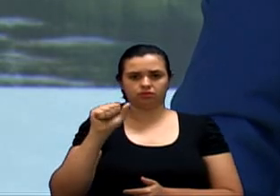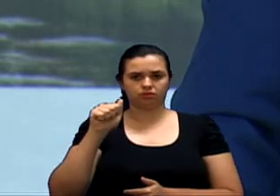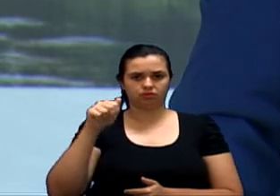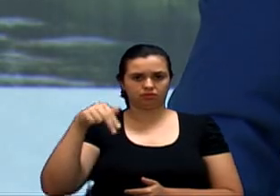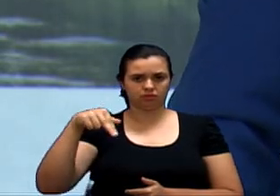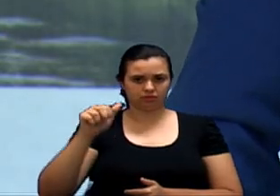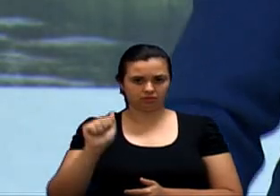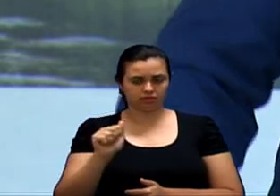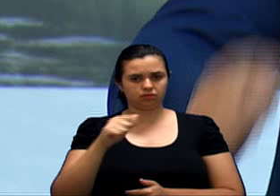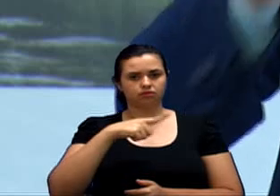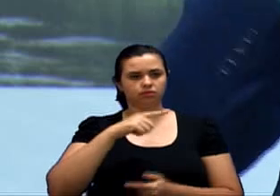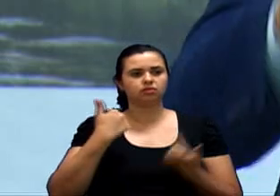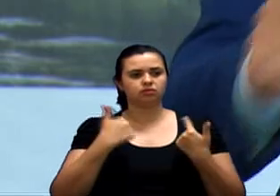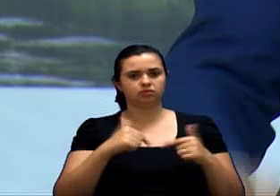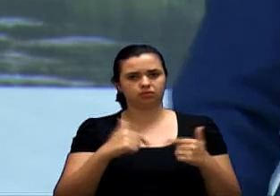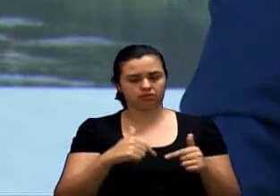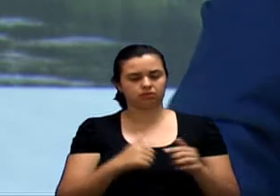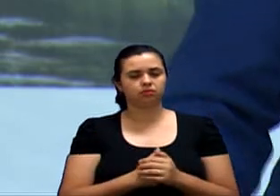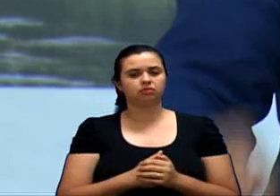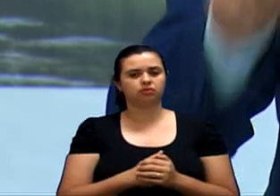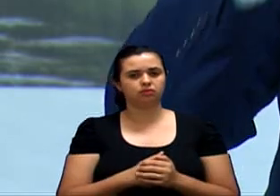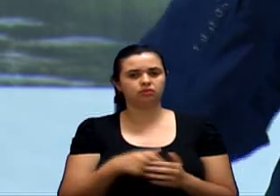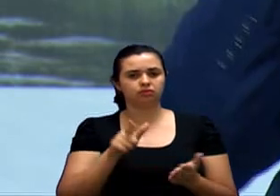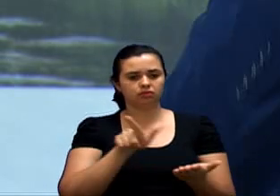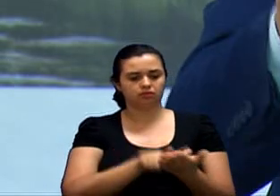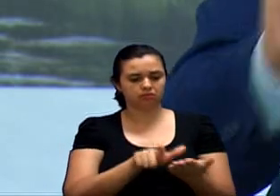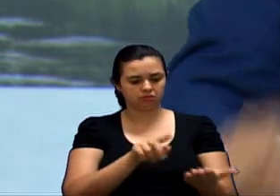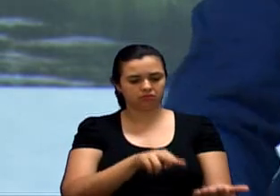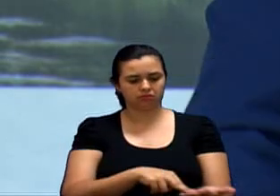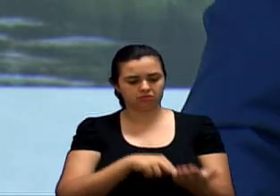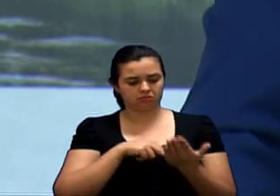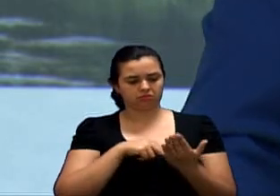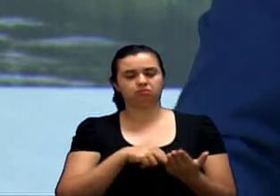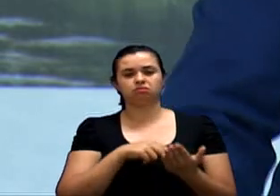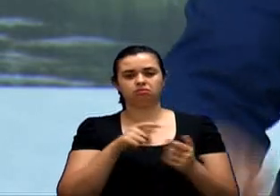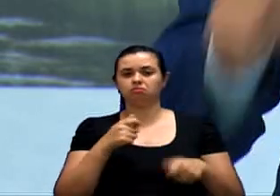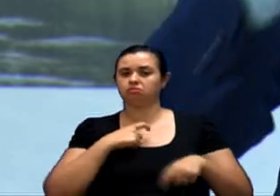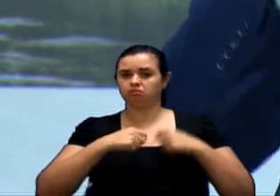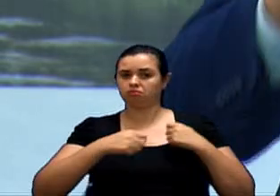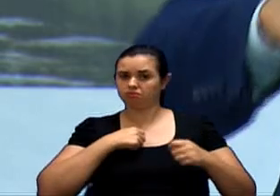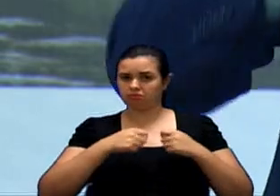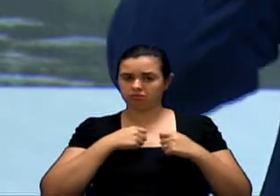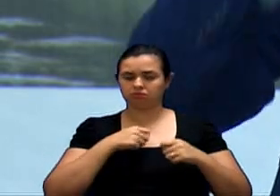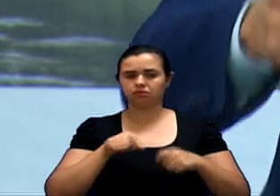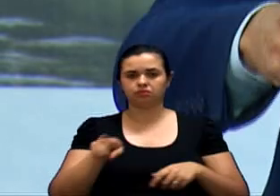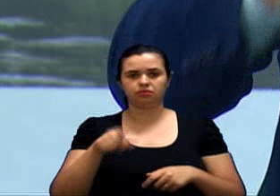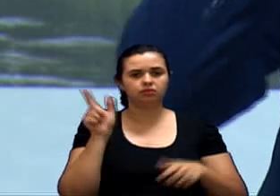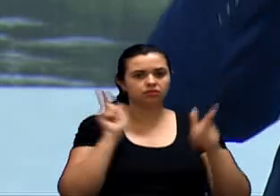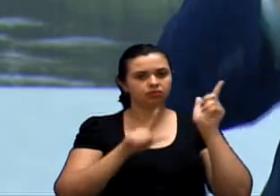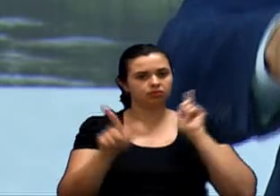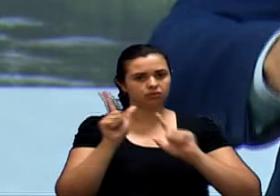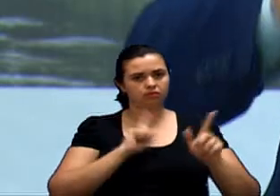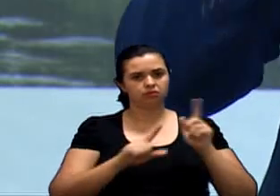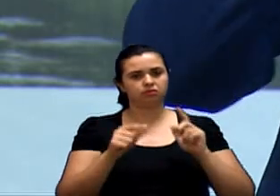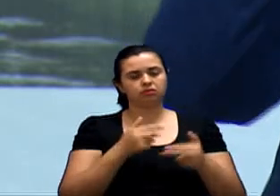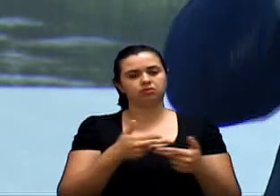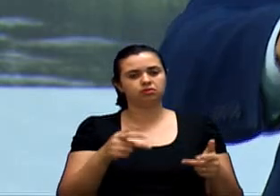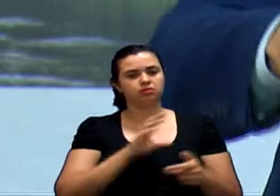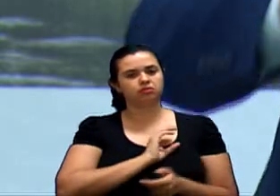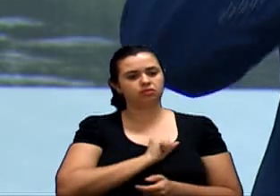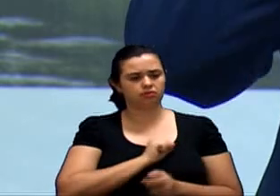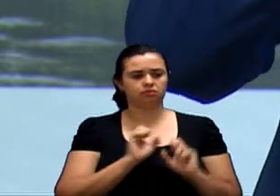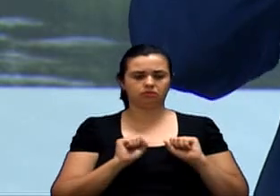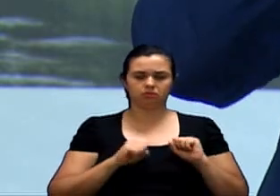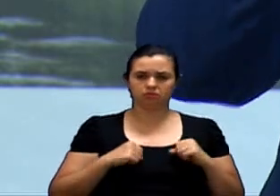trabalhava no CIMDCA, ela chegou lá com os papéis, eu trabalhava na questão administrativa lá, e ela conseguiu, com todo o trabalho, com todo o amor, todo o